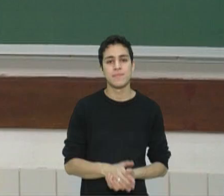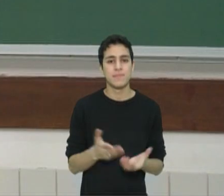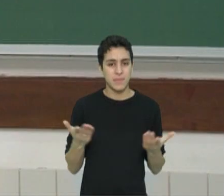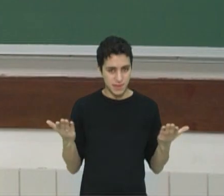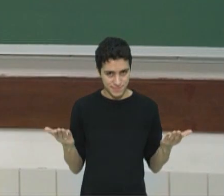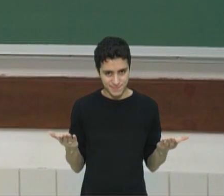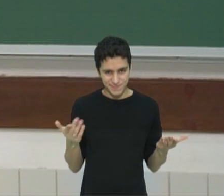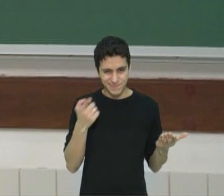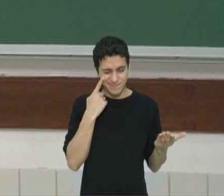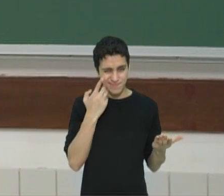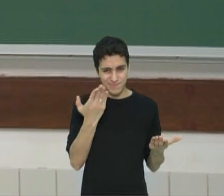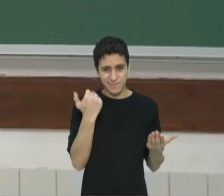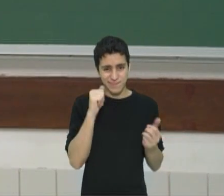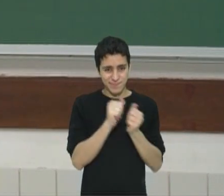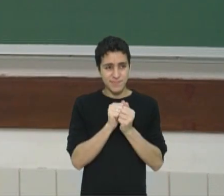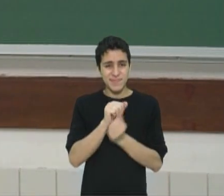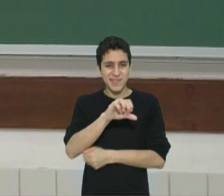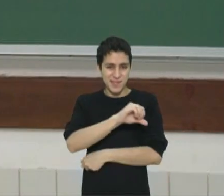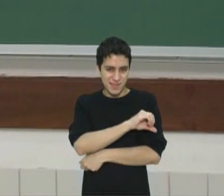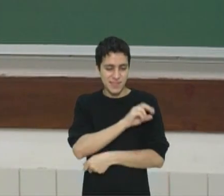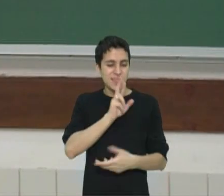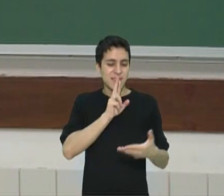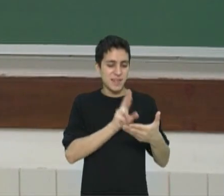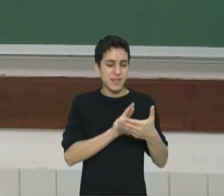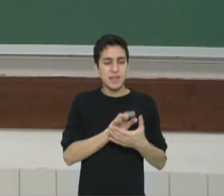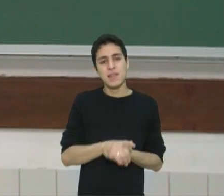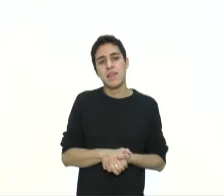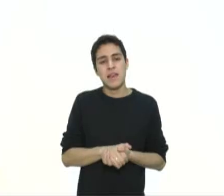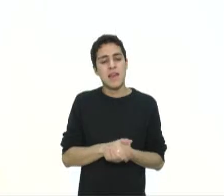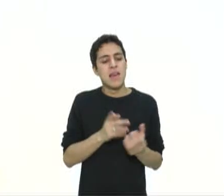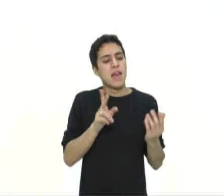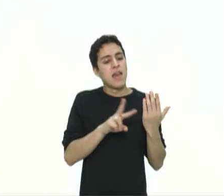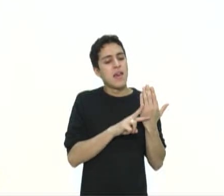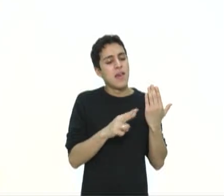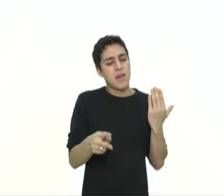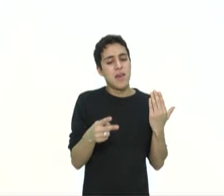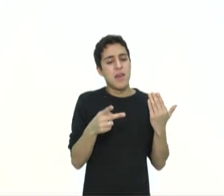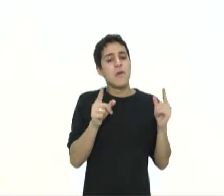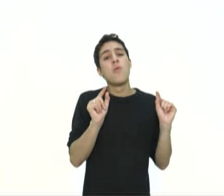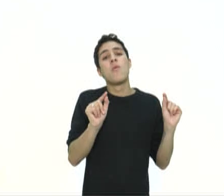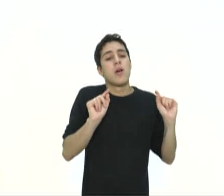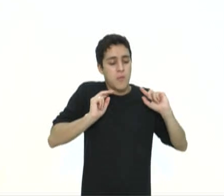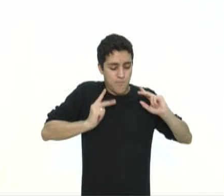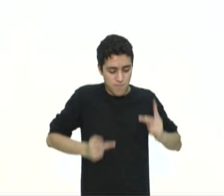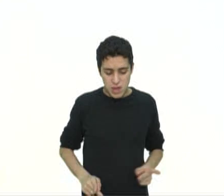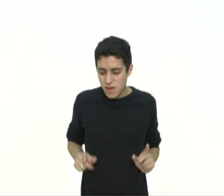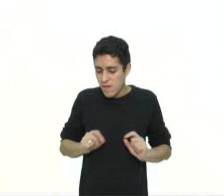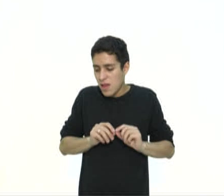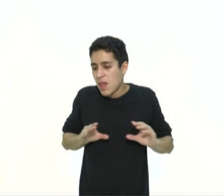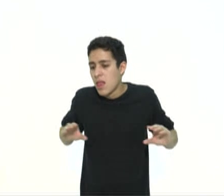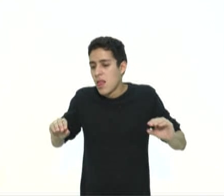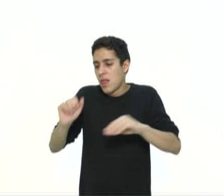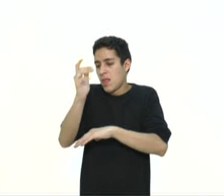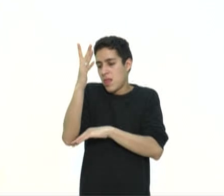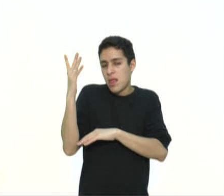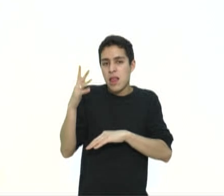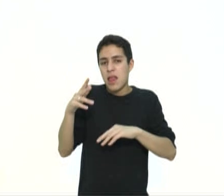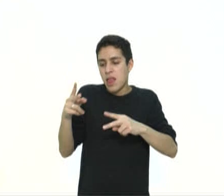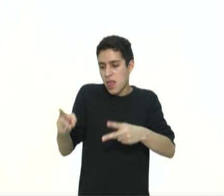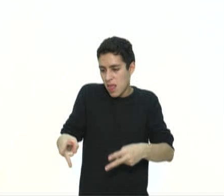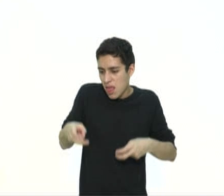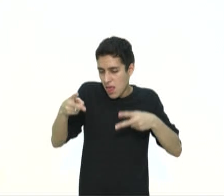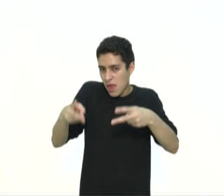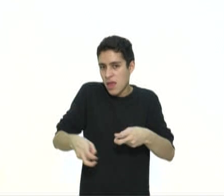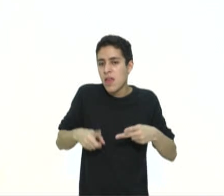Oi e aí não eram vamos a releitura a correção em são consequências das atividades humanas na natureza a mineração e Agricultura